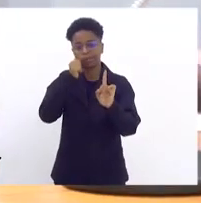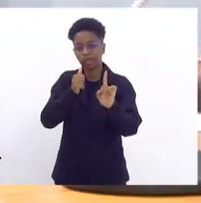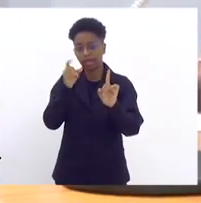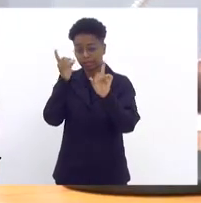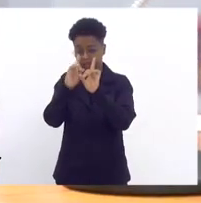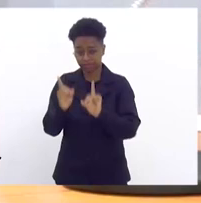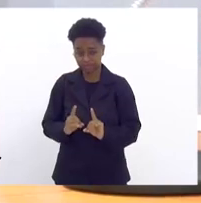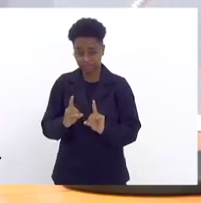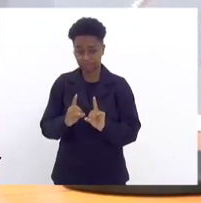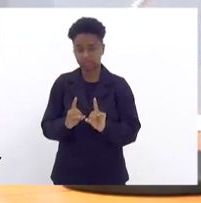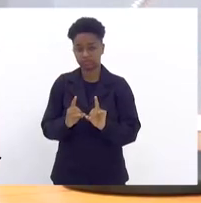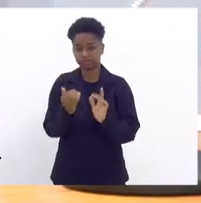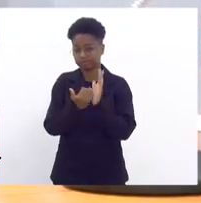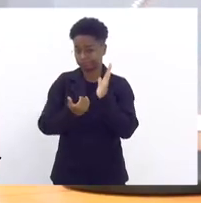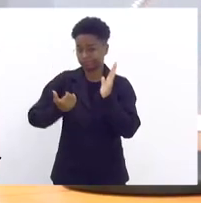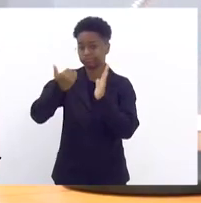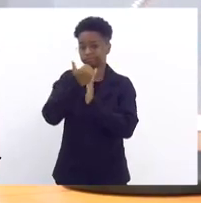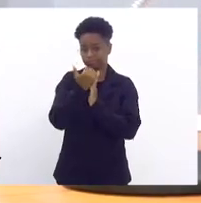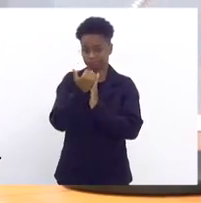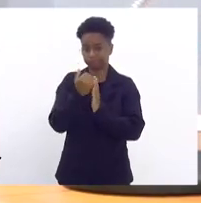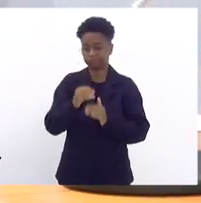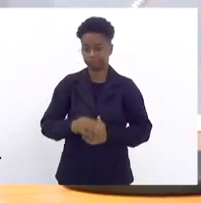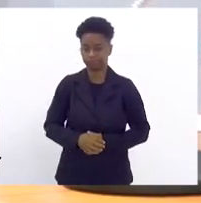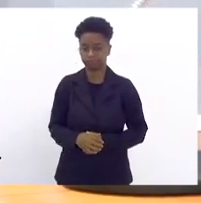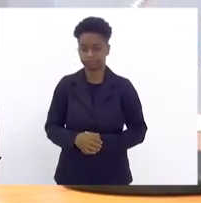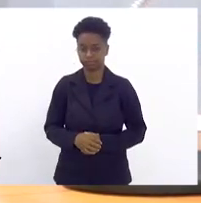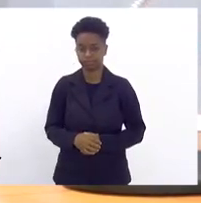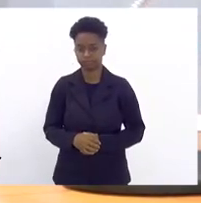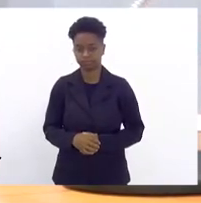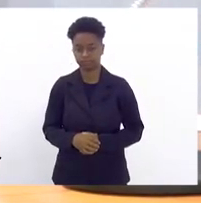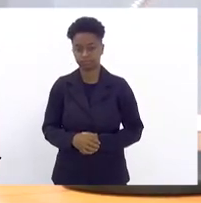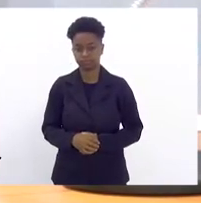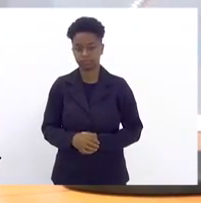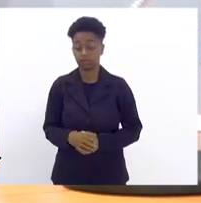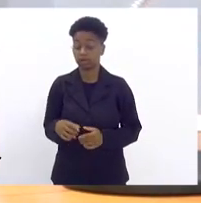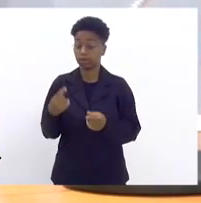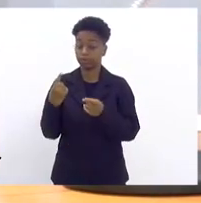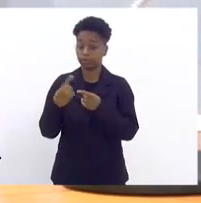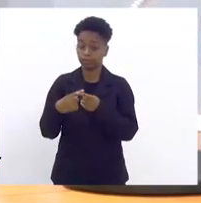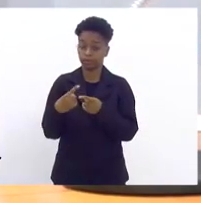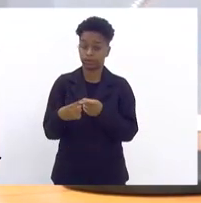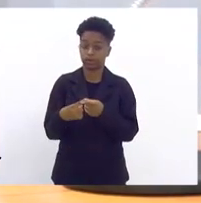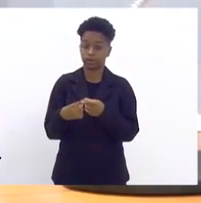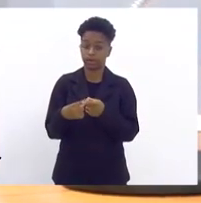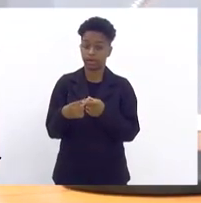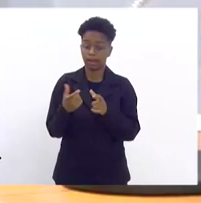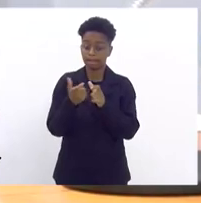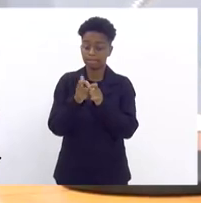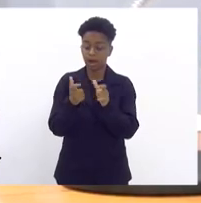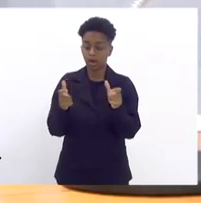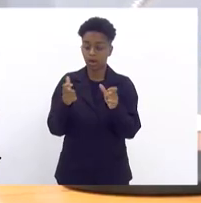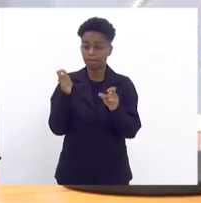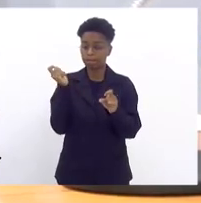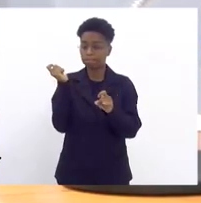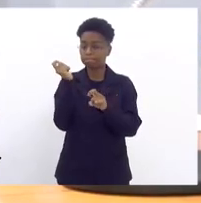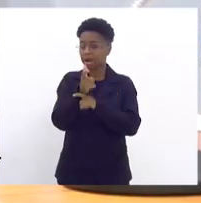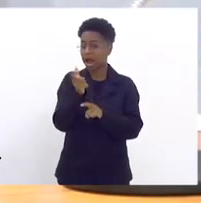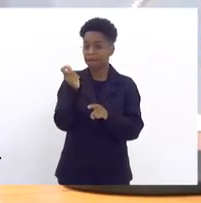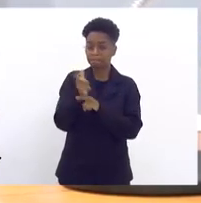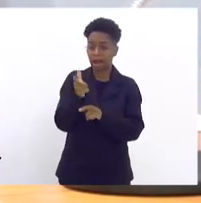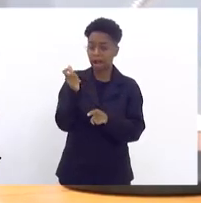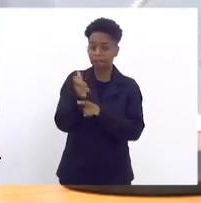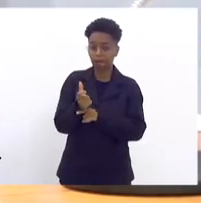sofre com mais potência né porque a maioria das ofensas elas são